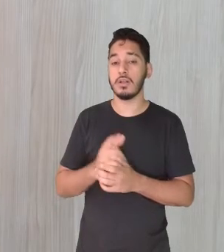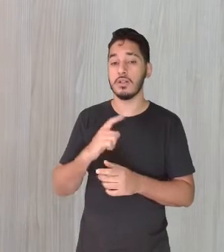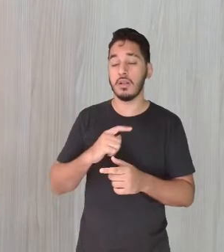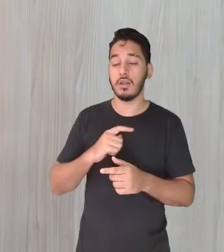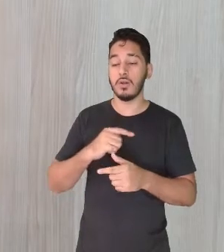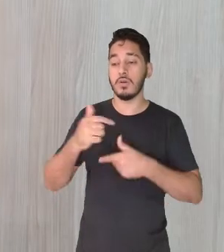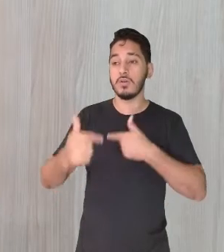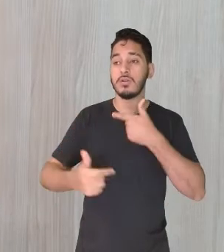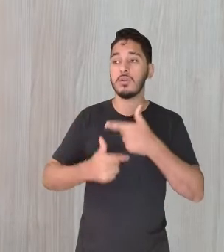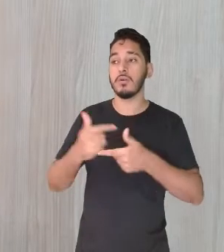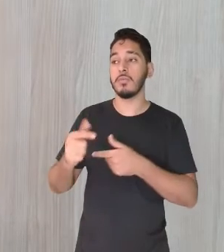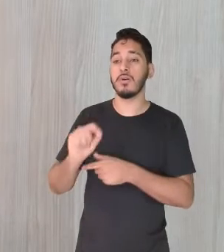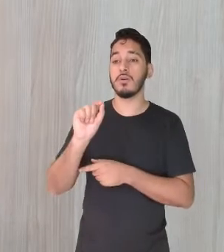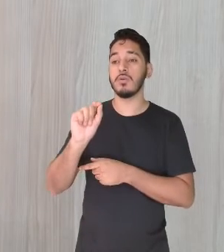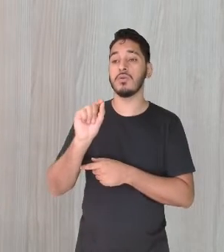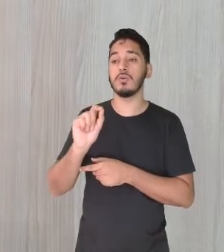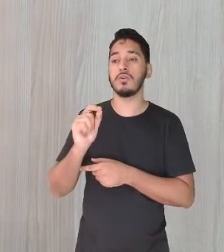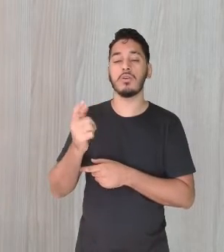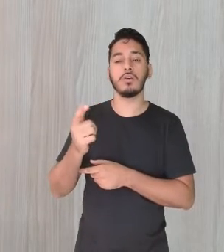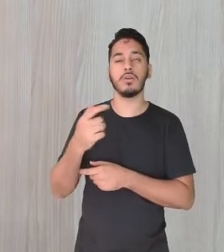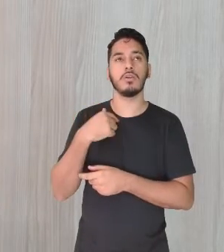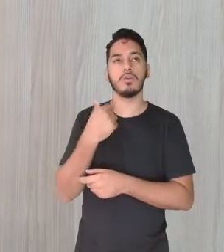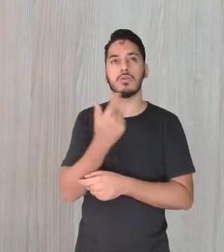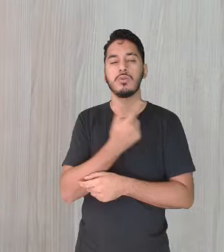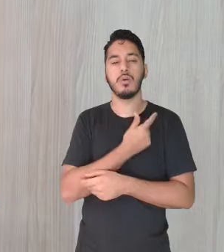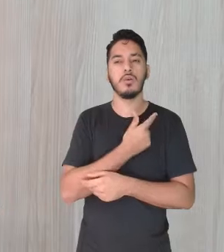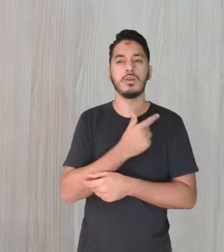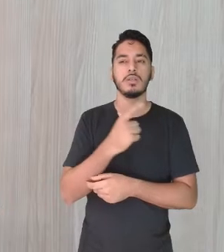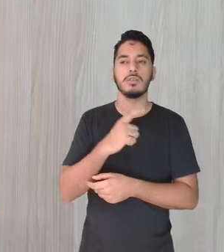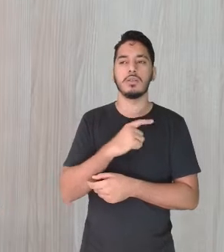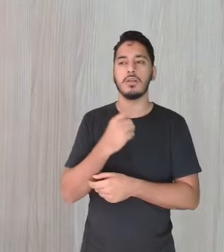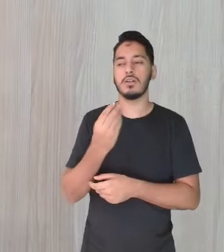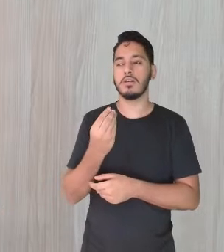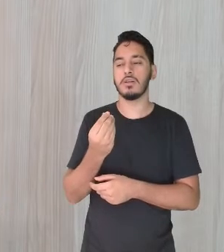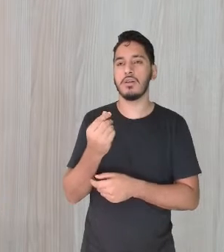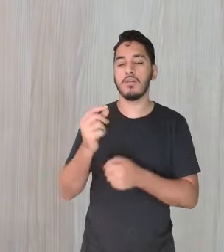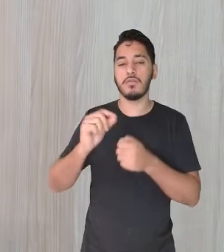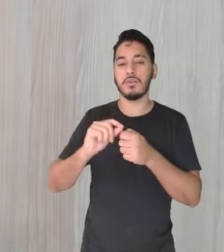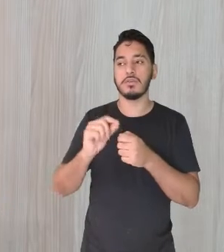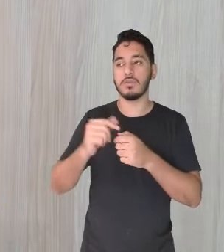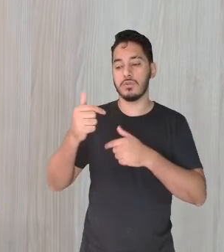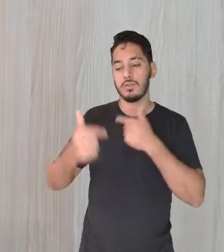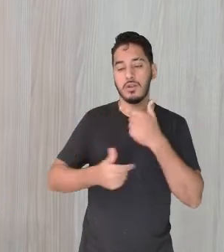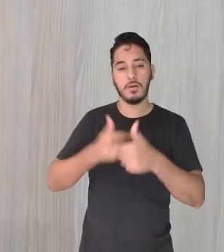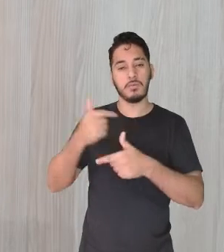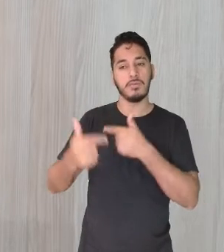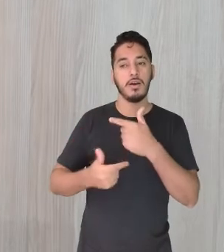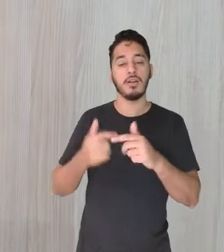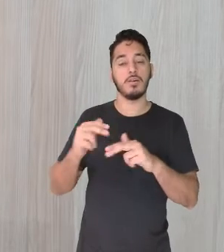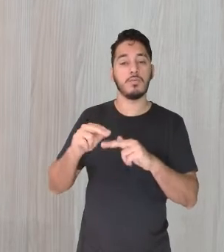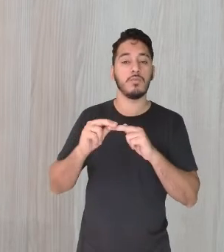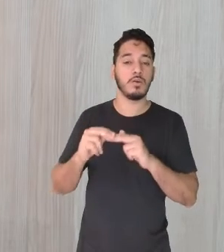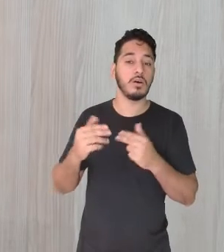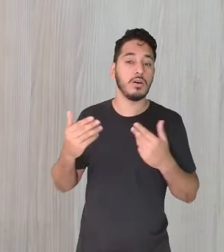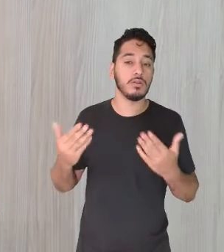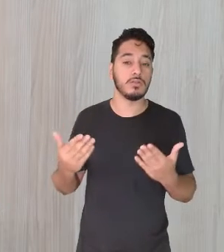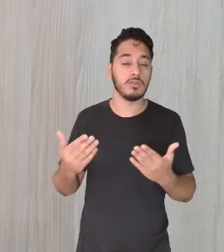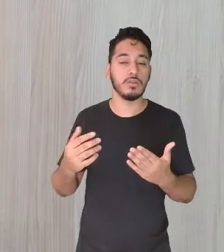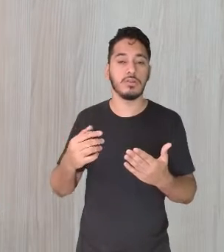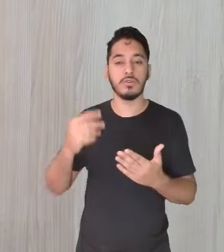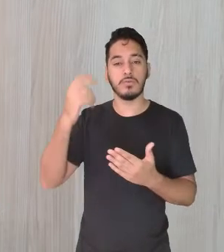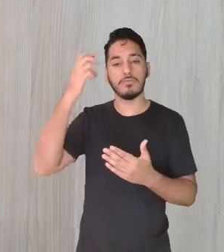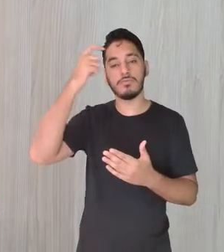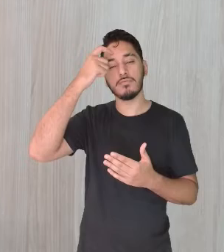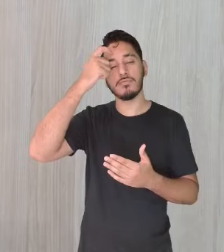trabalho em que as pessoas, por exemplo, a gente aqui, né, os professores, a gente está exercendo o nosso trabalho através do nosso